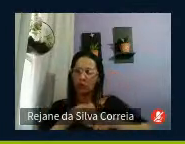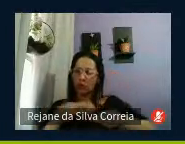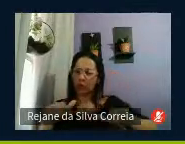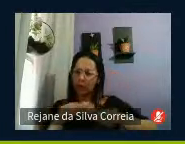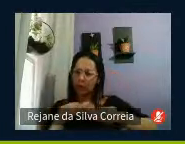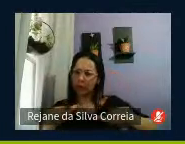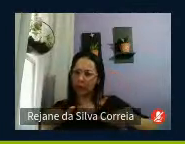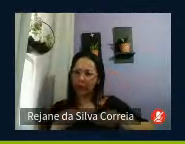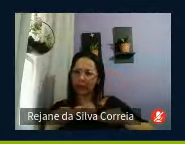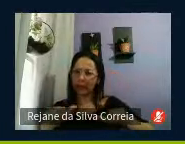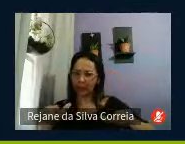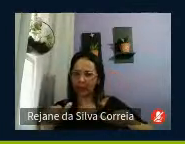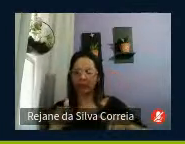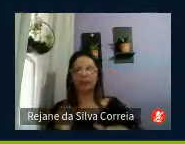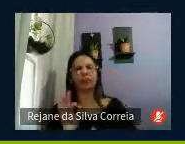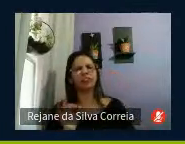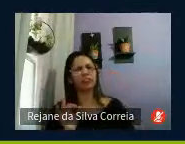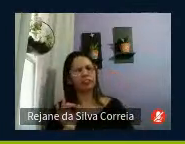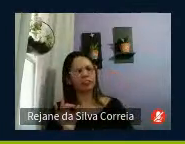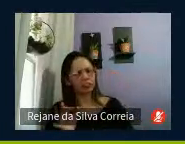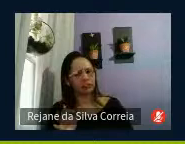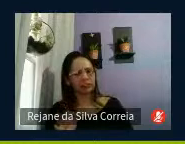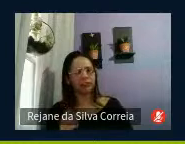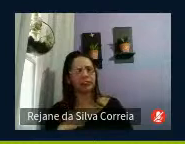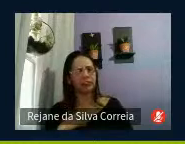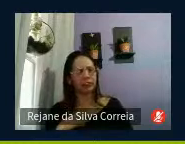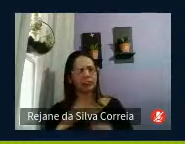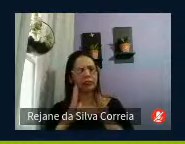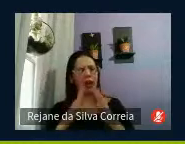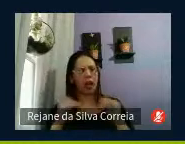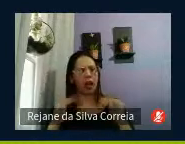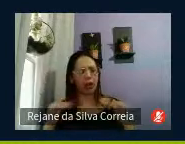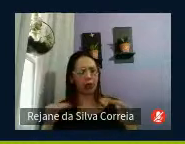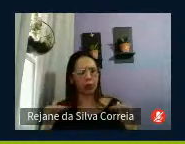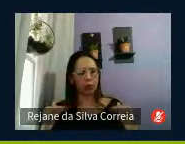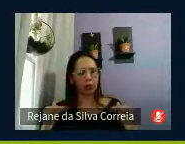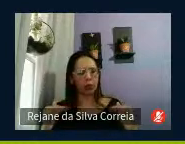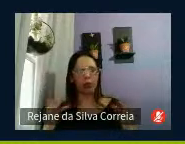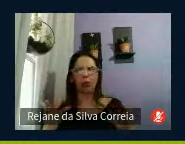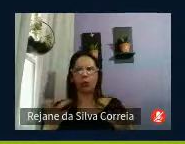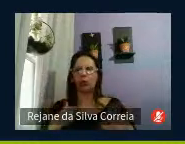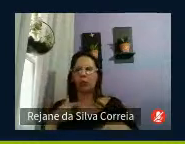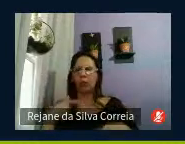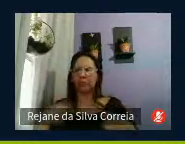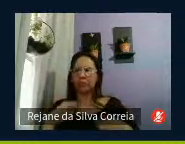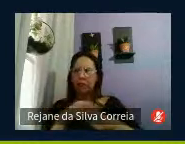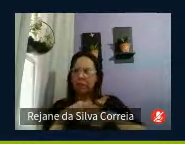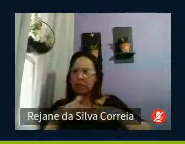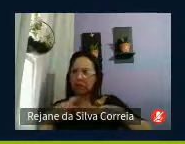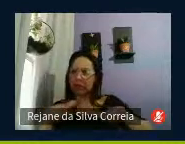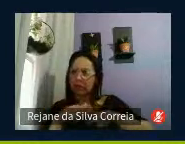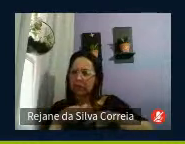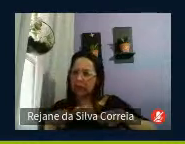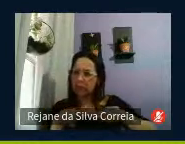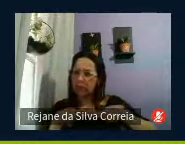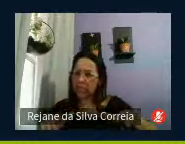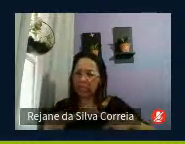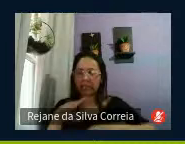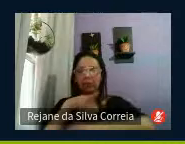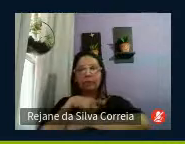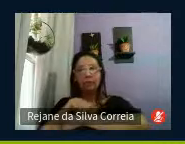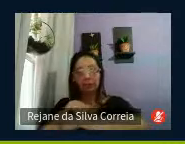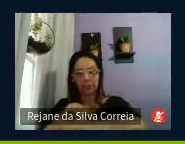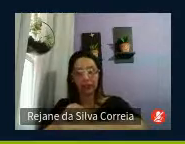precisa. Nós já tivemos alunos que precisava de um momento de higienização na utilização dos